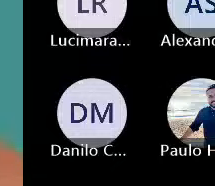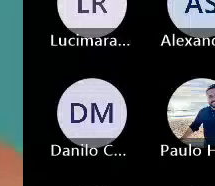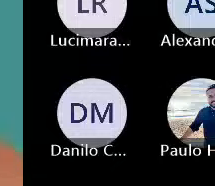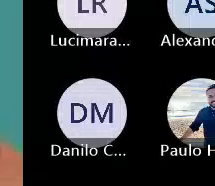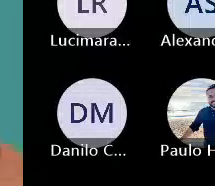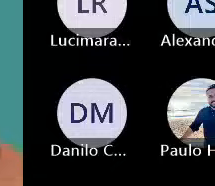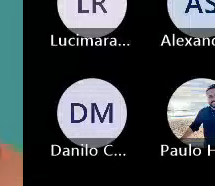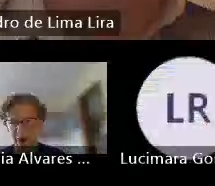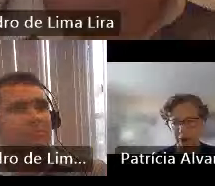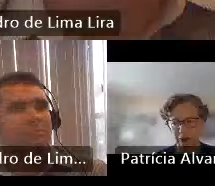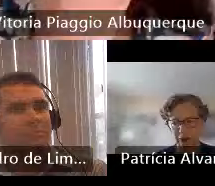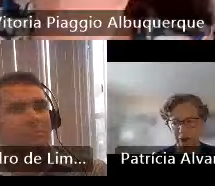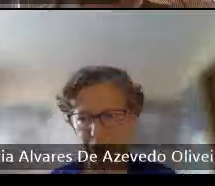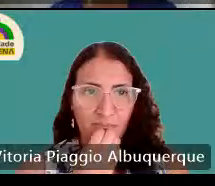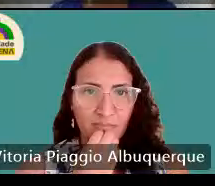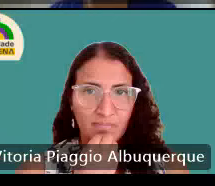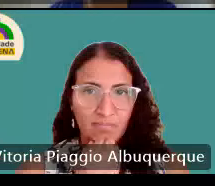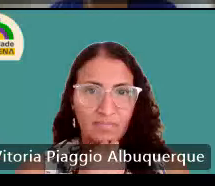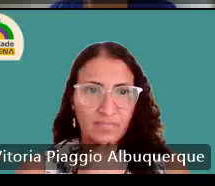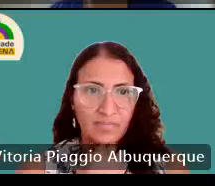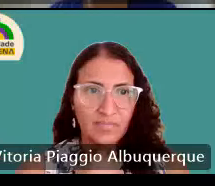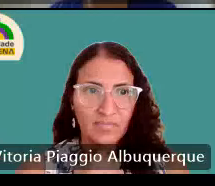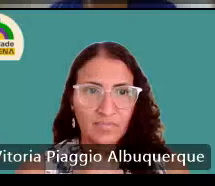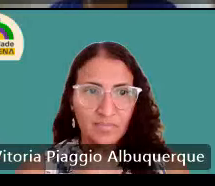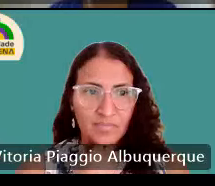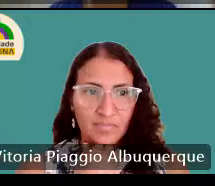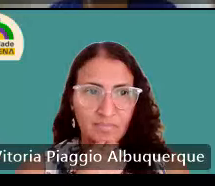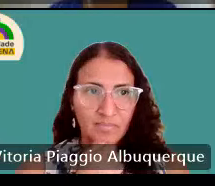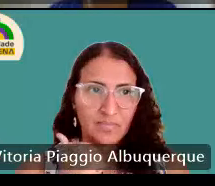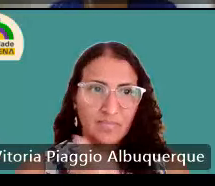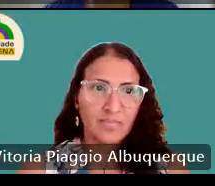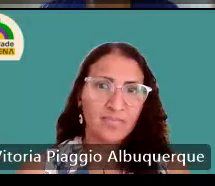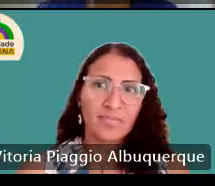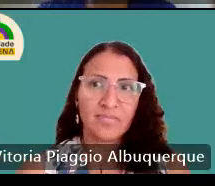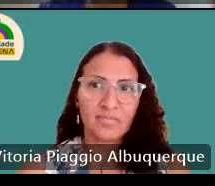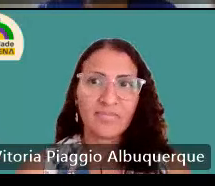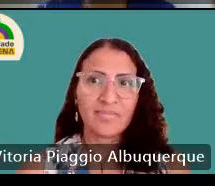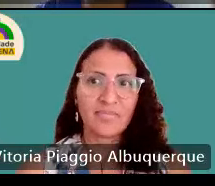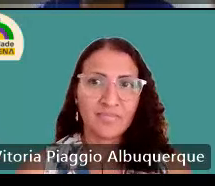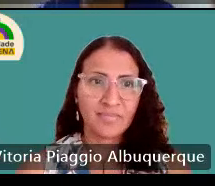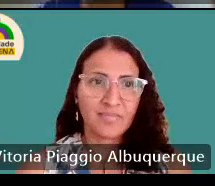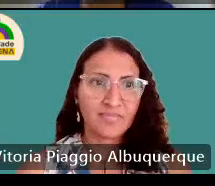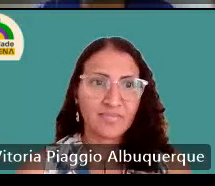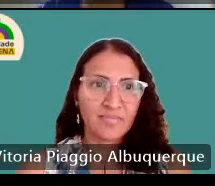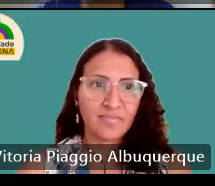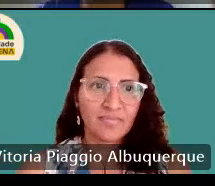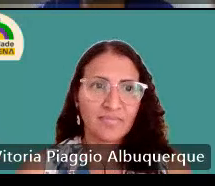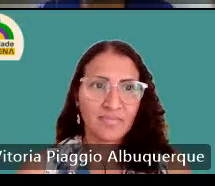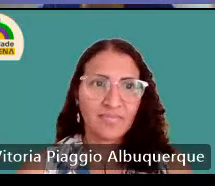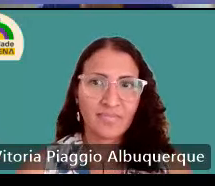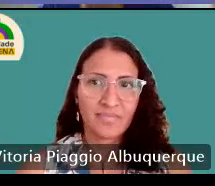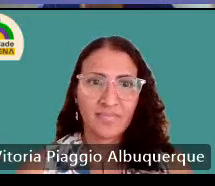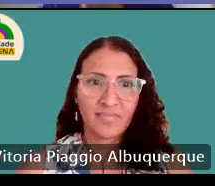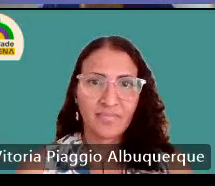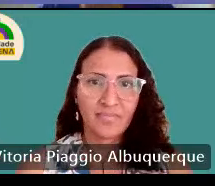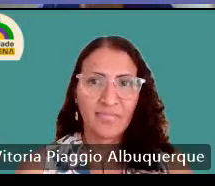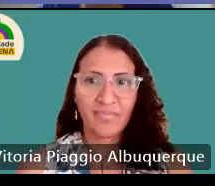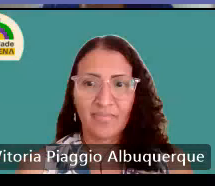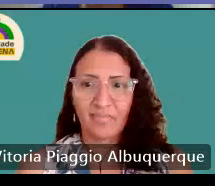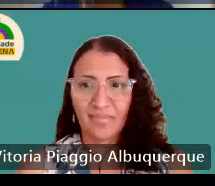guiar aqui a hora que tiver passando se vocês puderem me avisar Patrícia Ana Vitória já tá